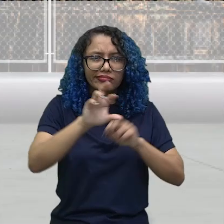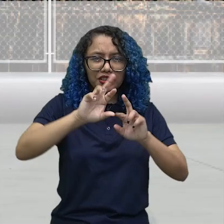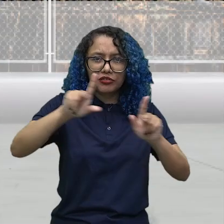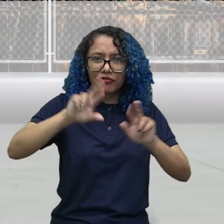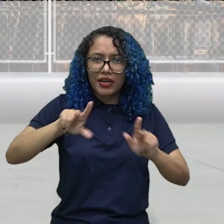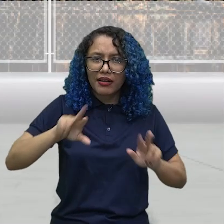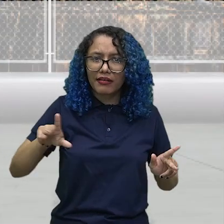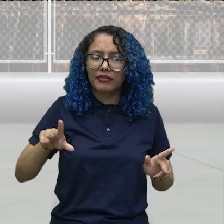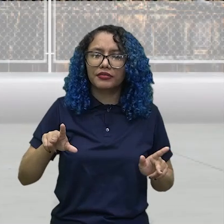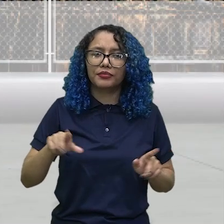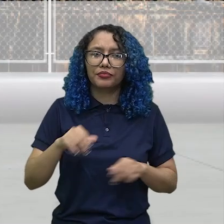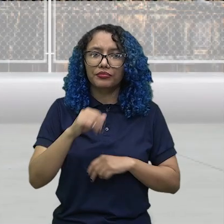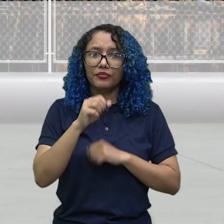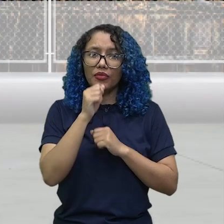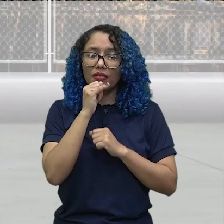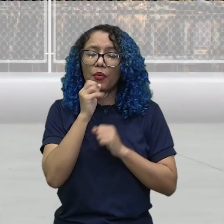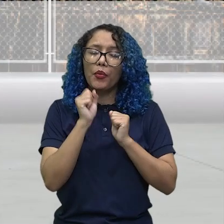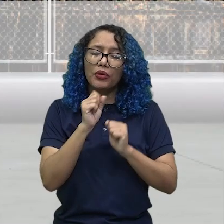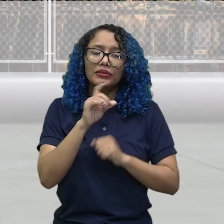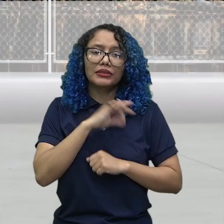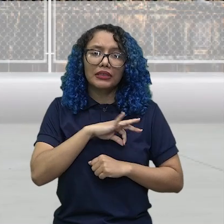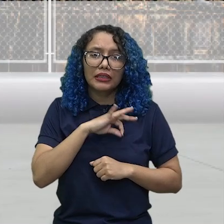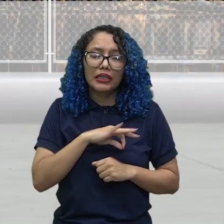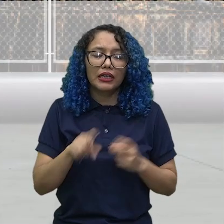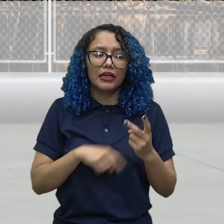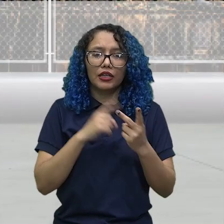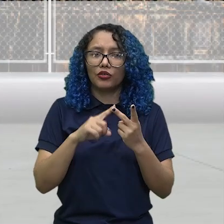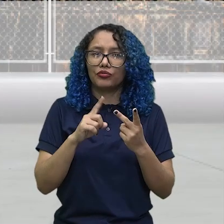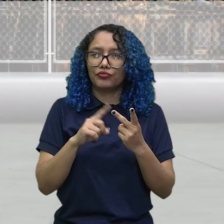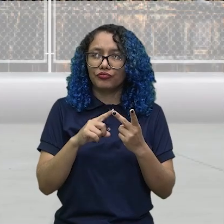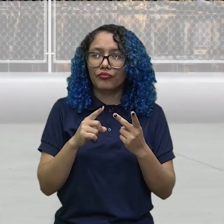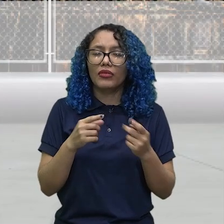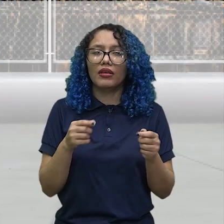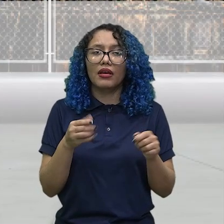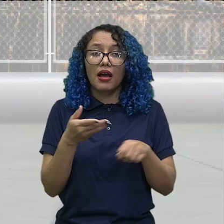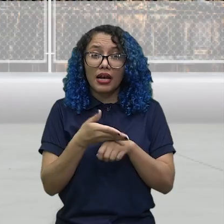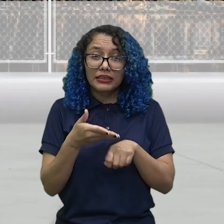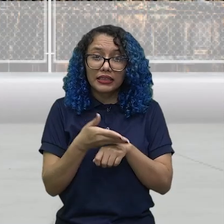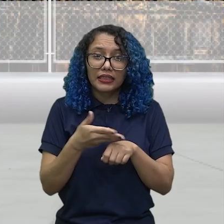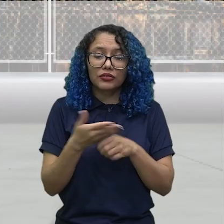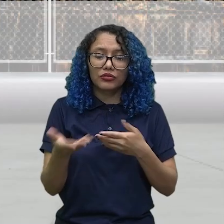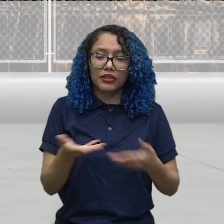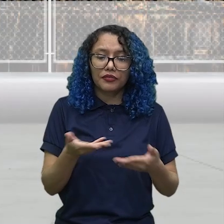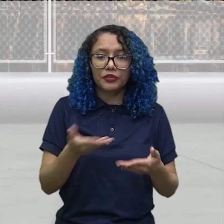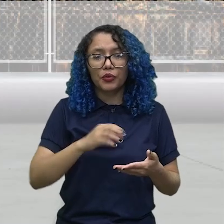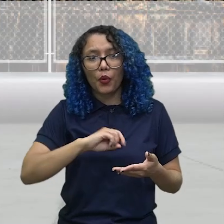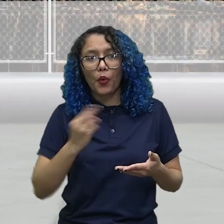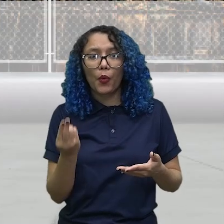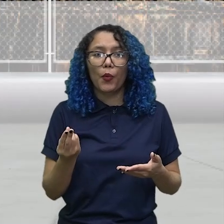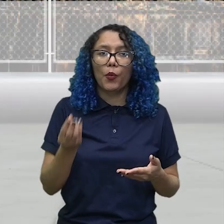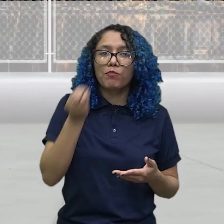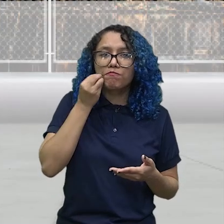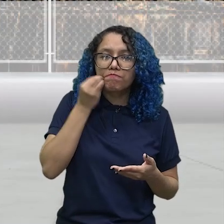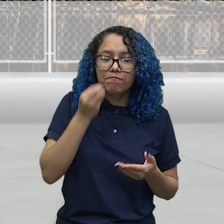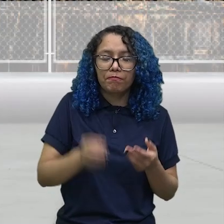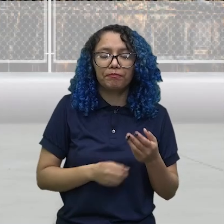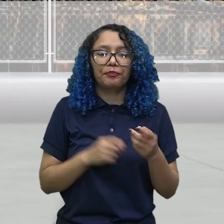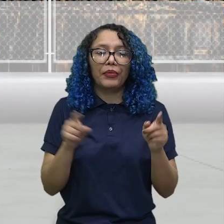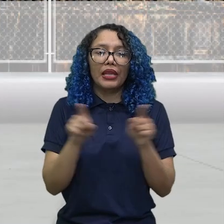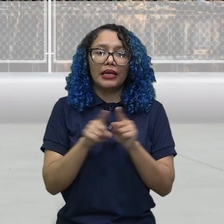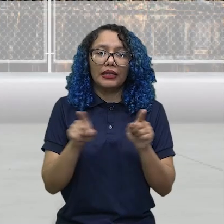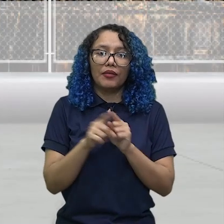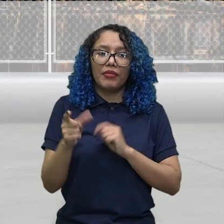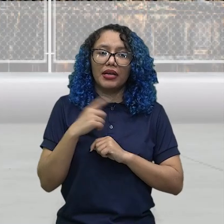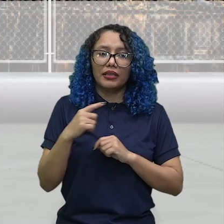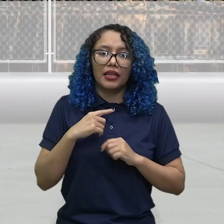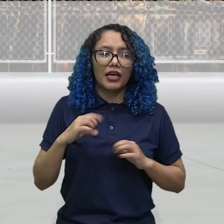regiões. Pode envolver ali renda, pode envolver também acesso a serviços ou oportunidades. Está presente